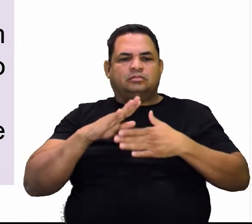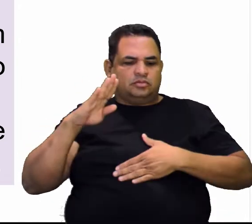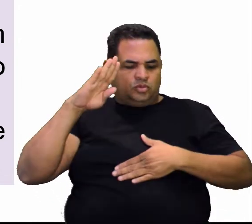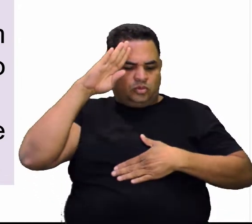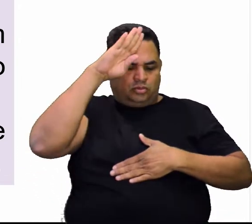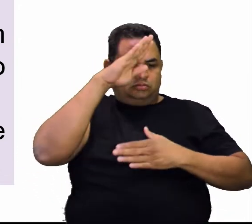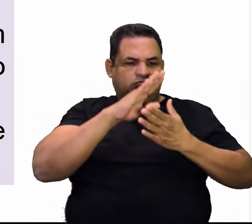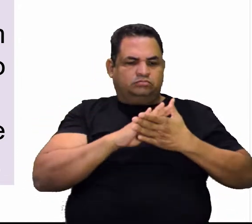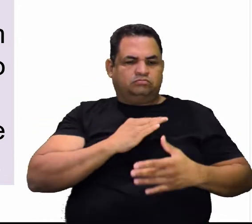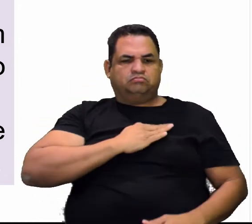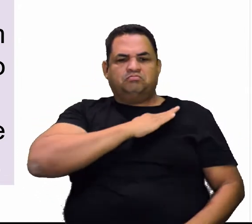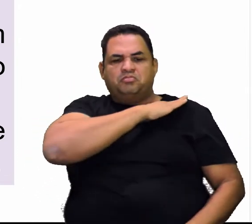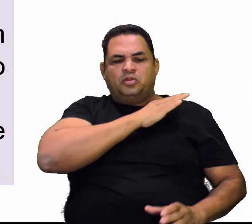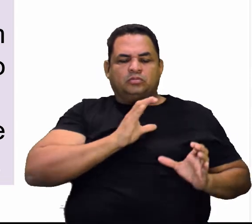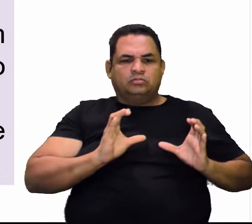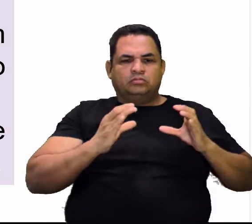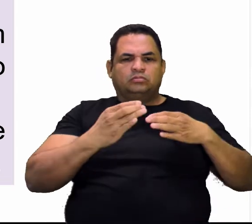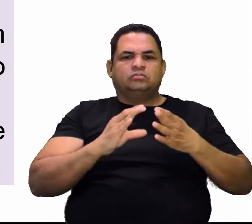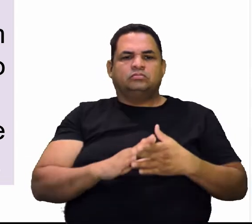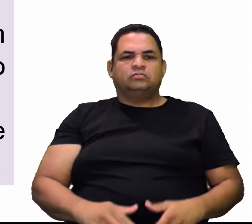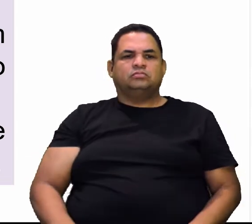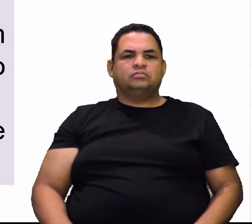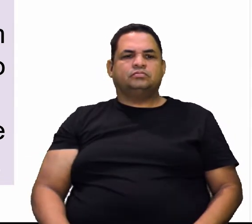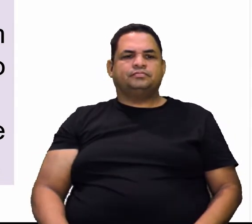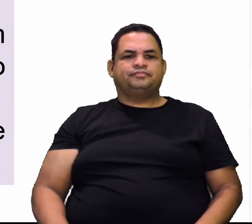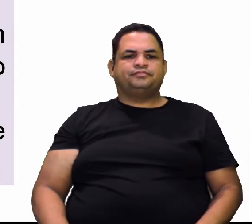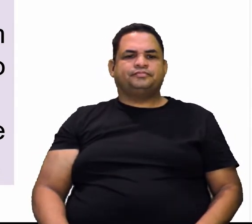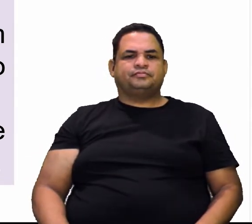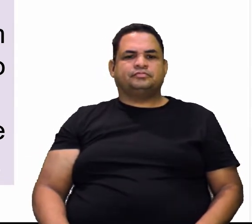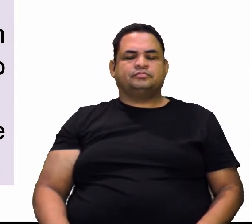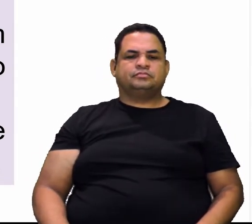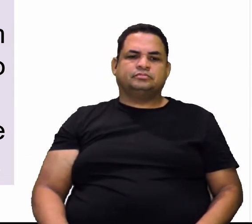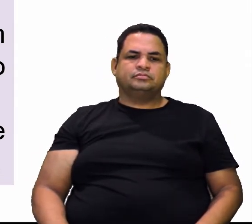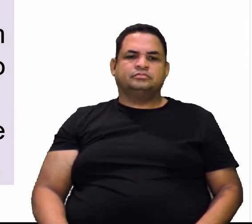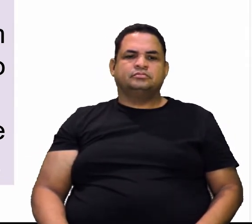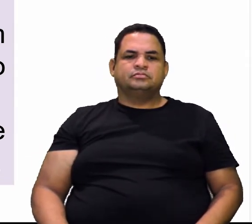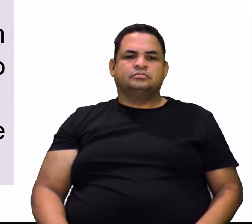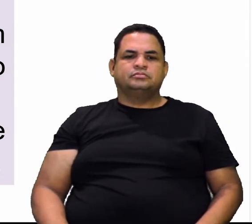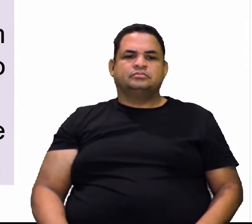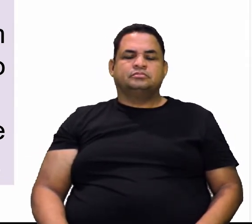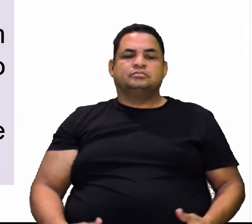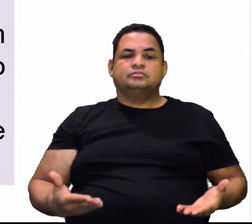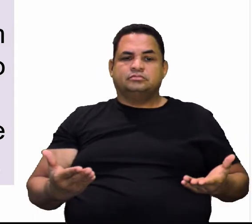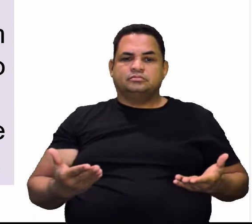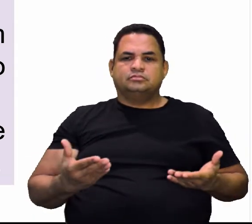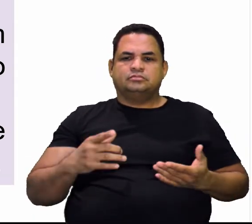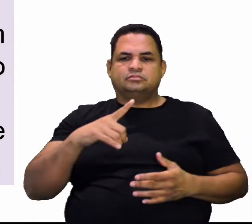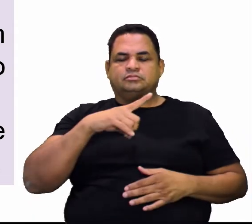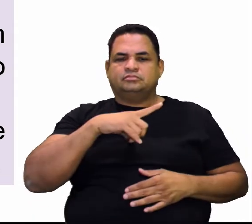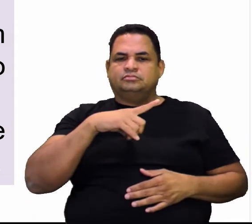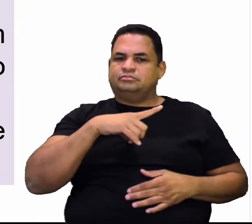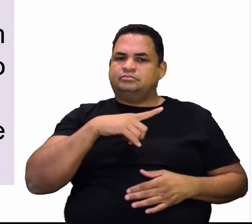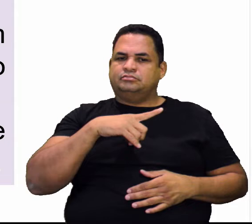exército romano. O exército romano era formado pelos plebeus. É claro, a grande